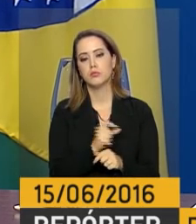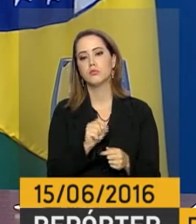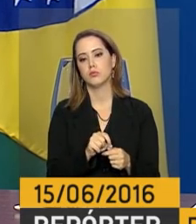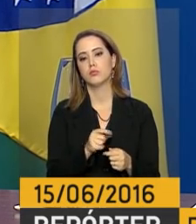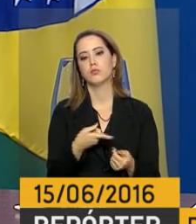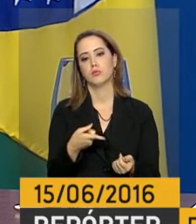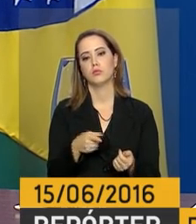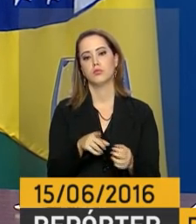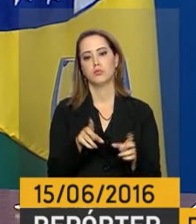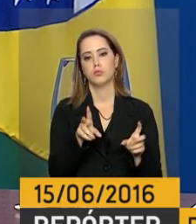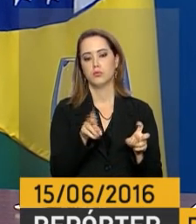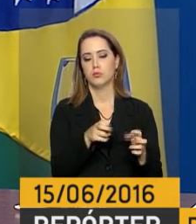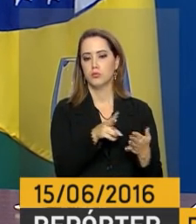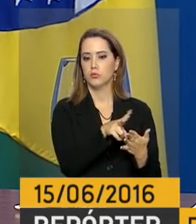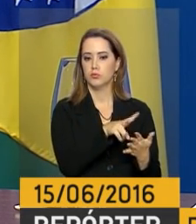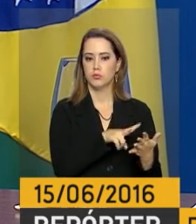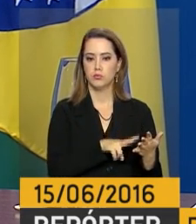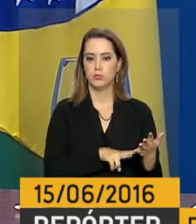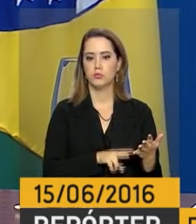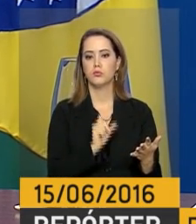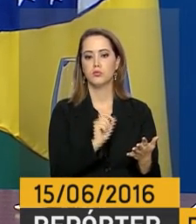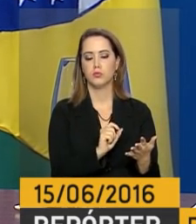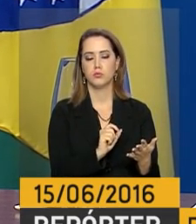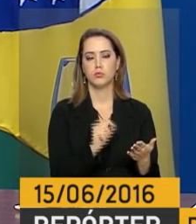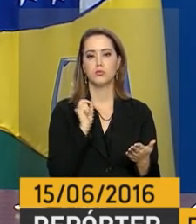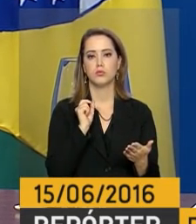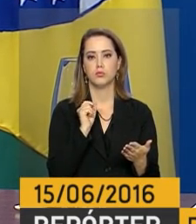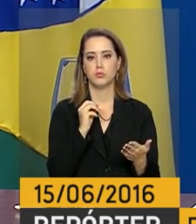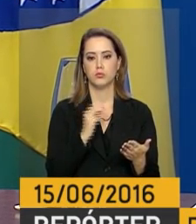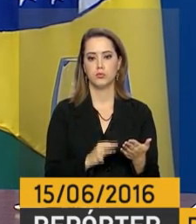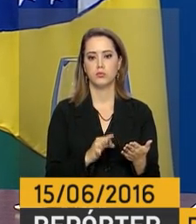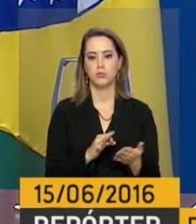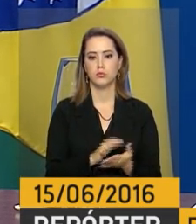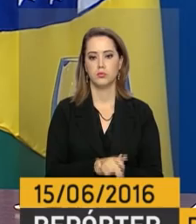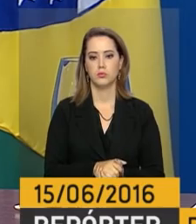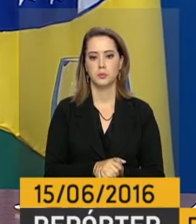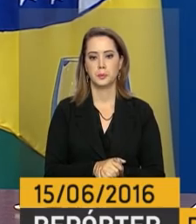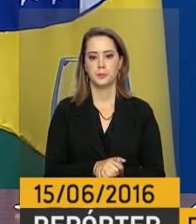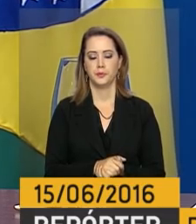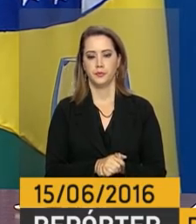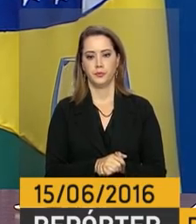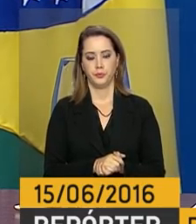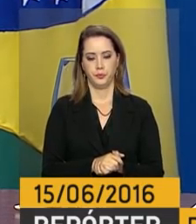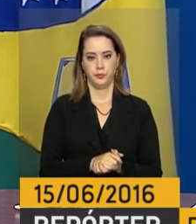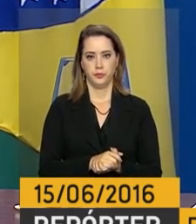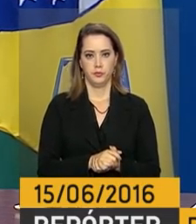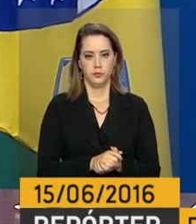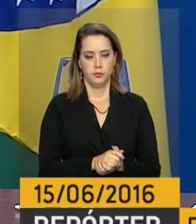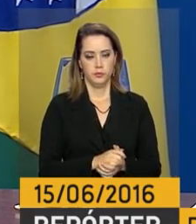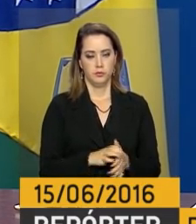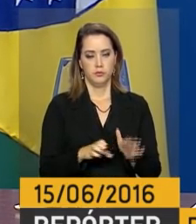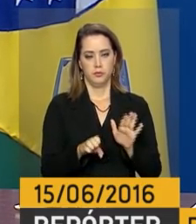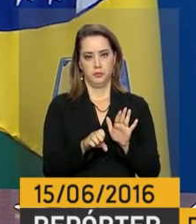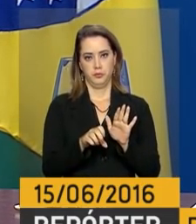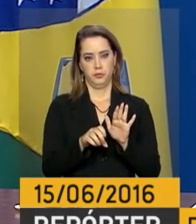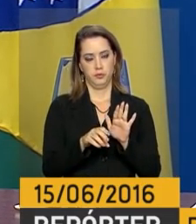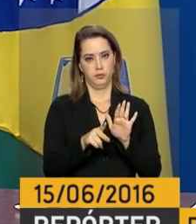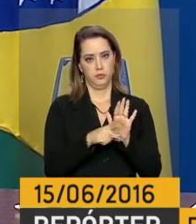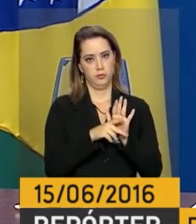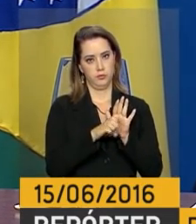o texto original eh da medida eh da emenda